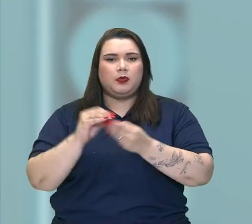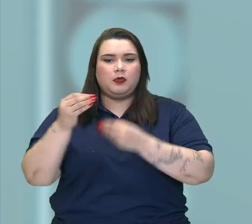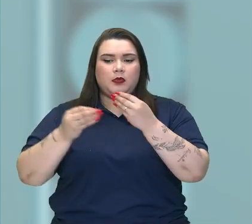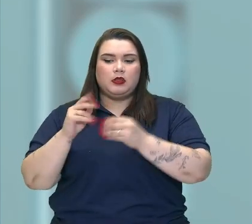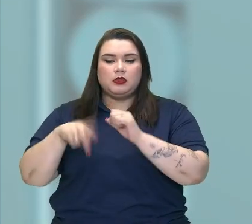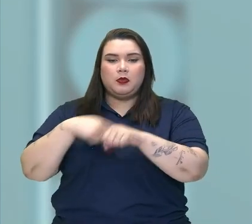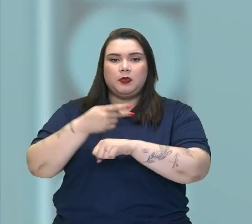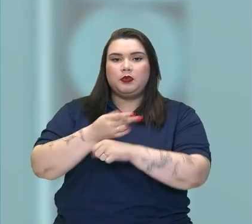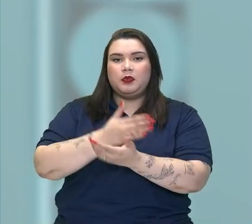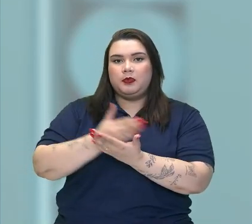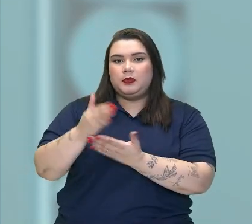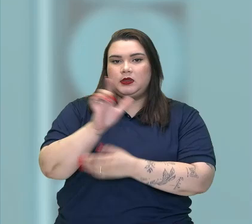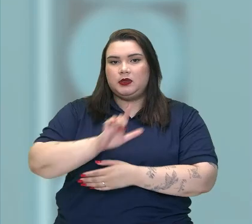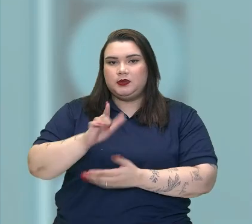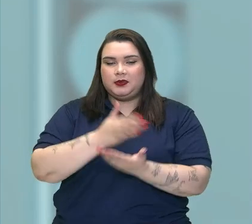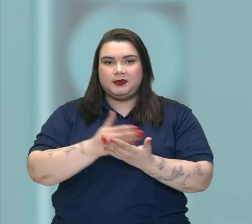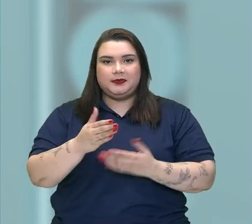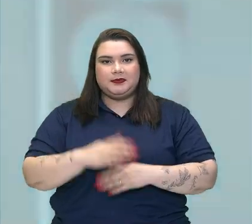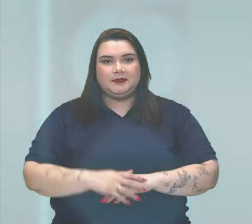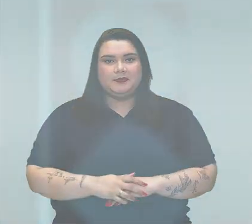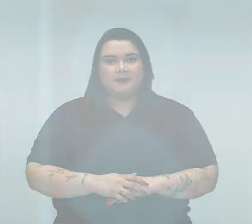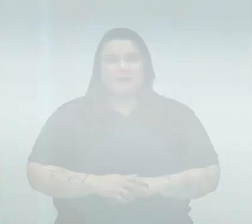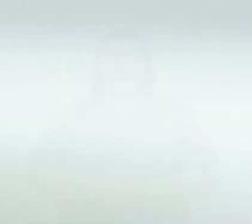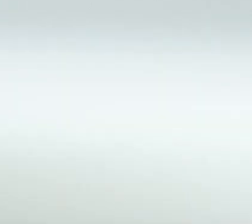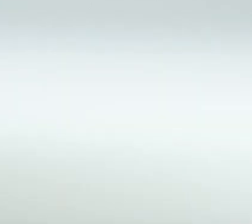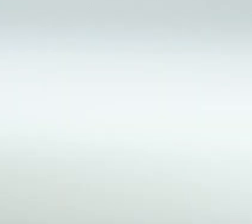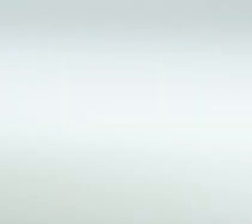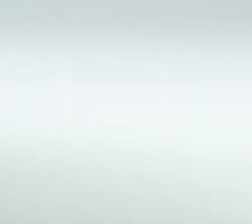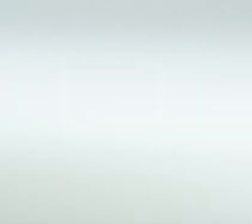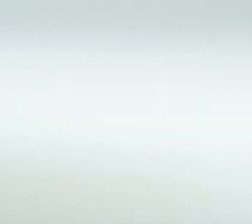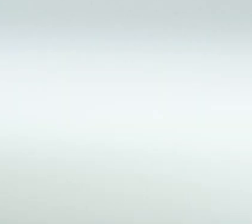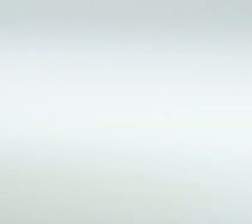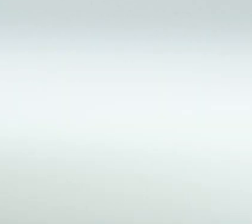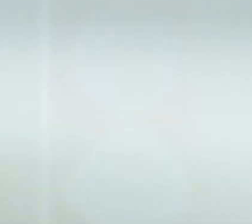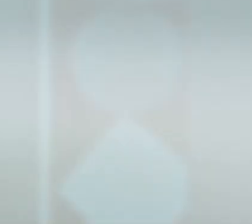depois disso na literatura brasileira. Vamos à nossa aula.